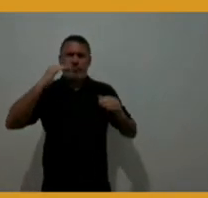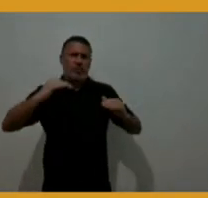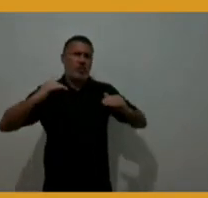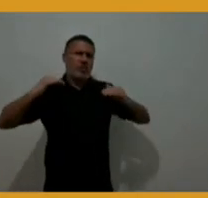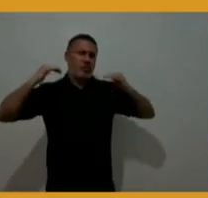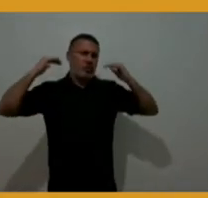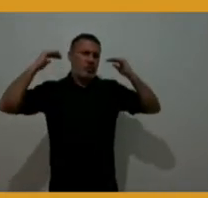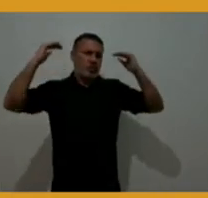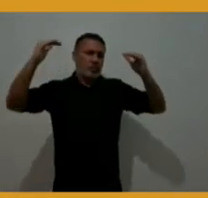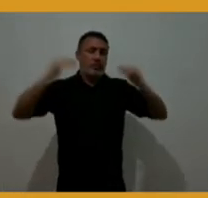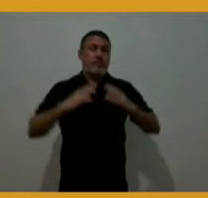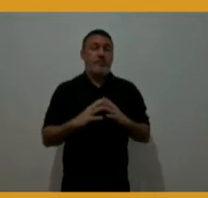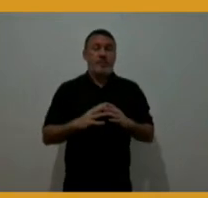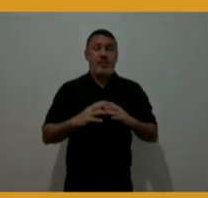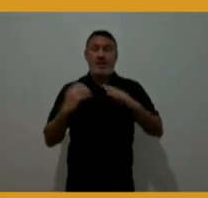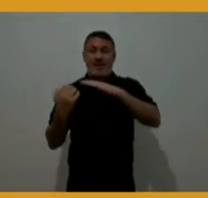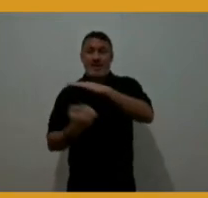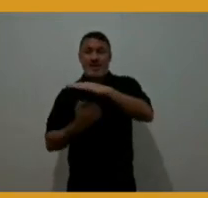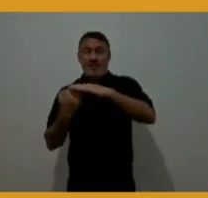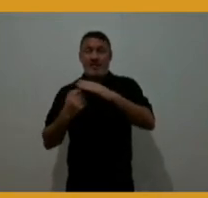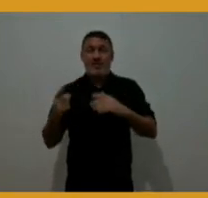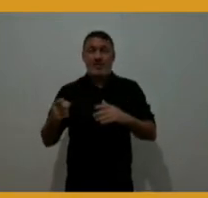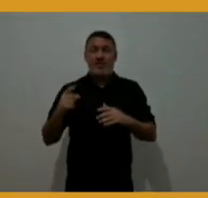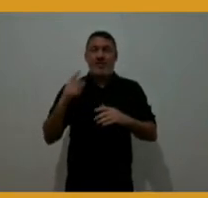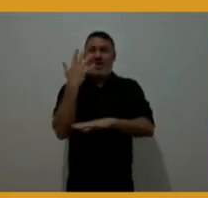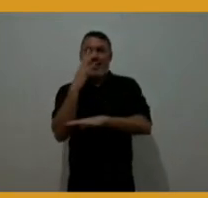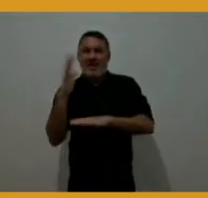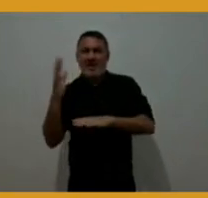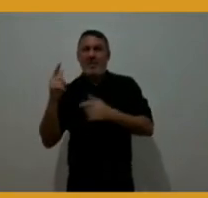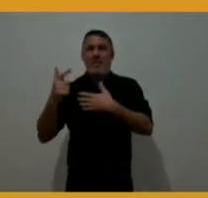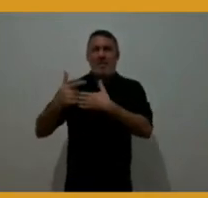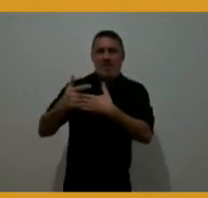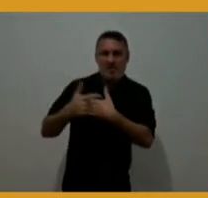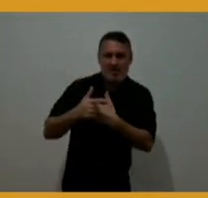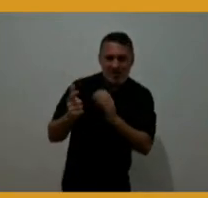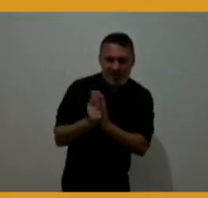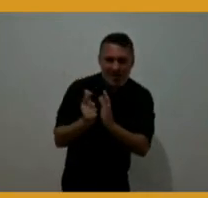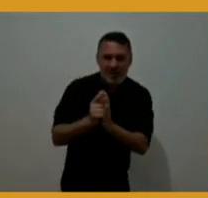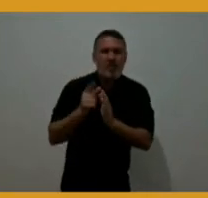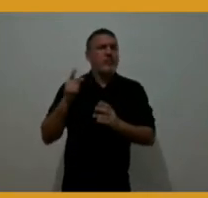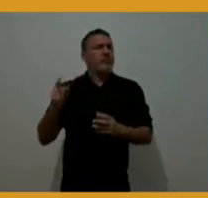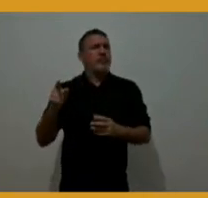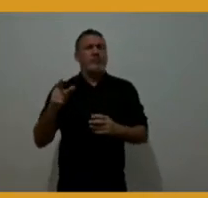foi desde sempre uma empresa capaz de criar valor para os seus acionistas,